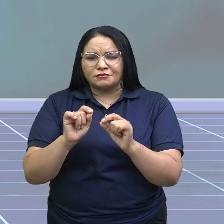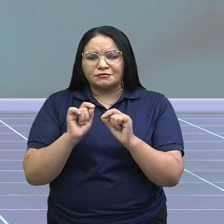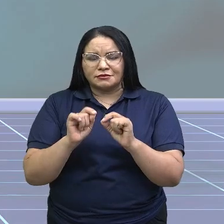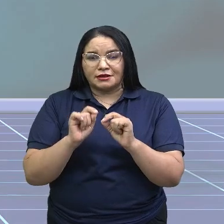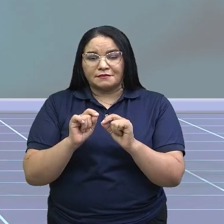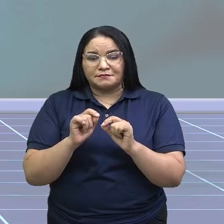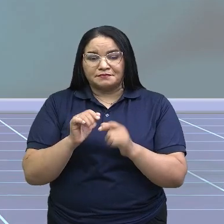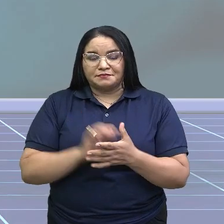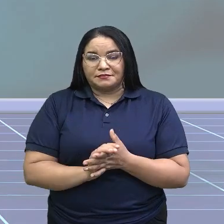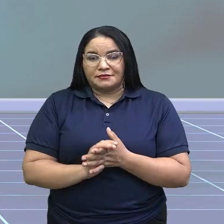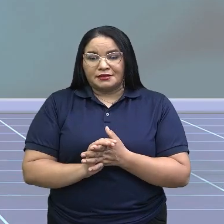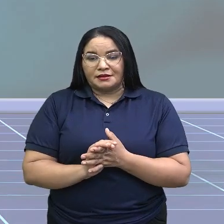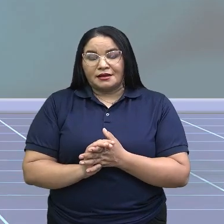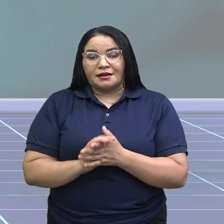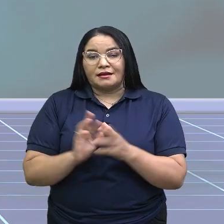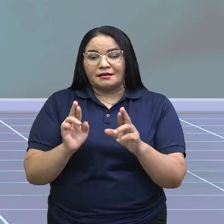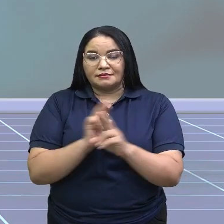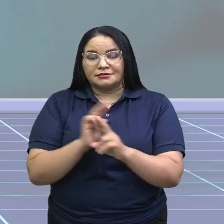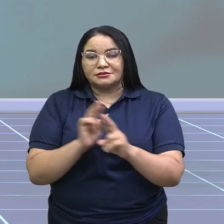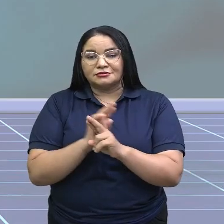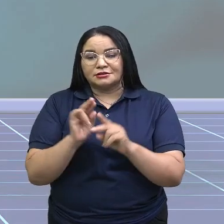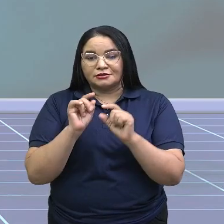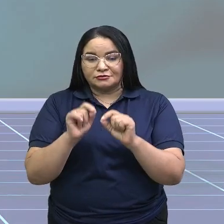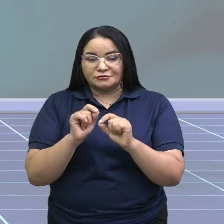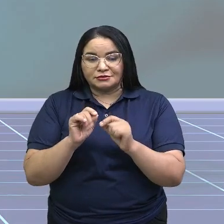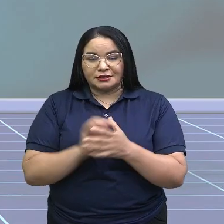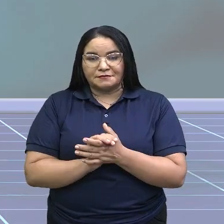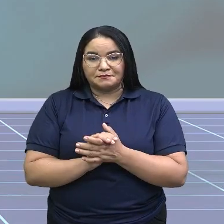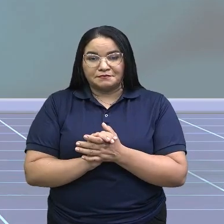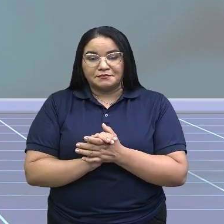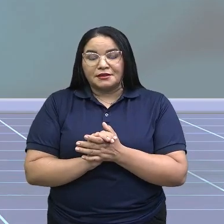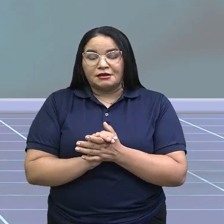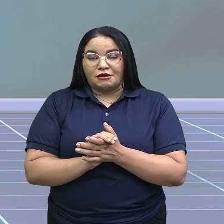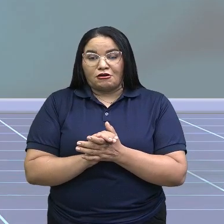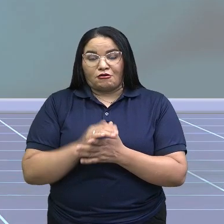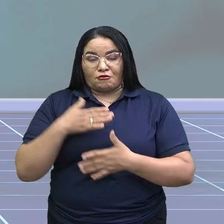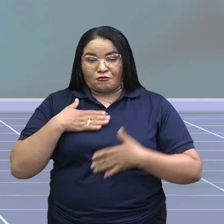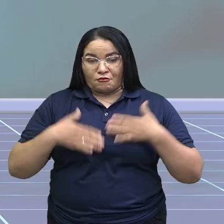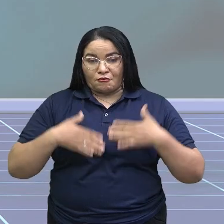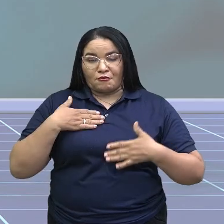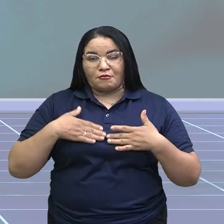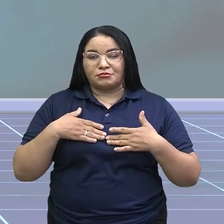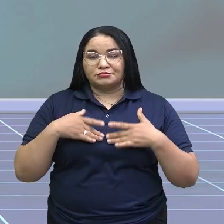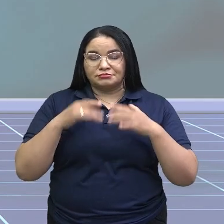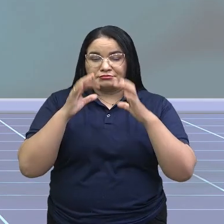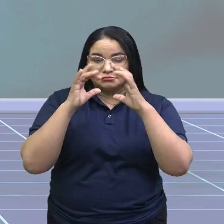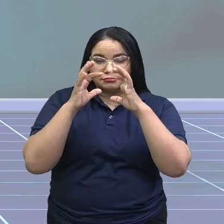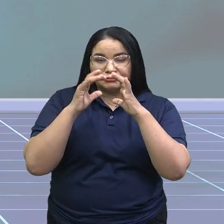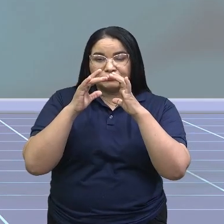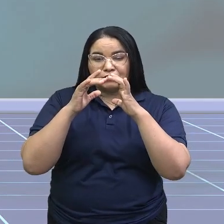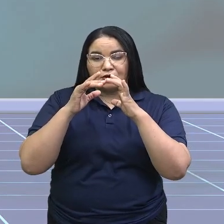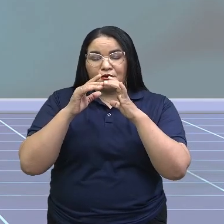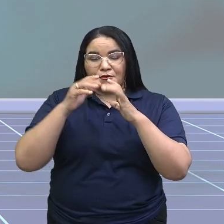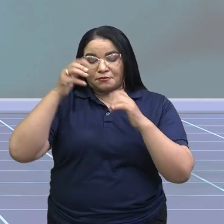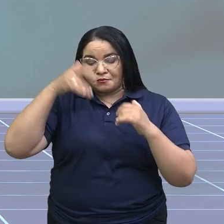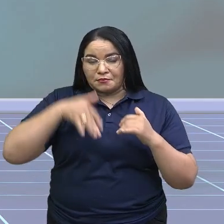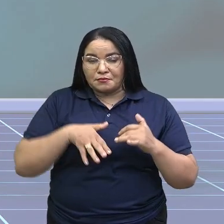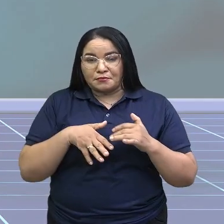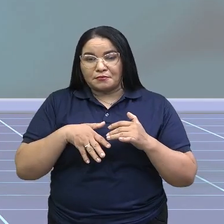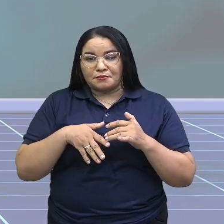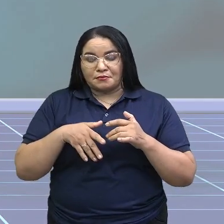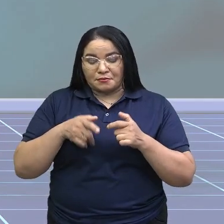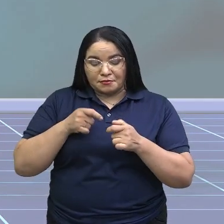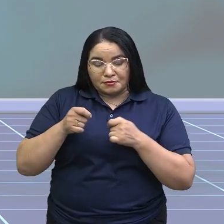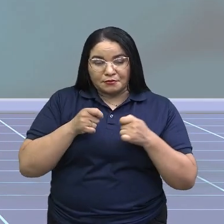sistema nervoso está relacionado ali com os comandos que são realizados em todo o nosso corpo, nosso organismo,